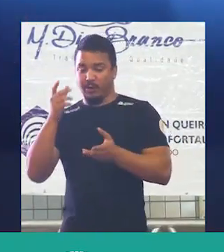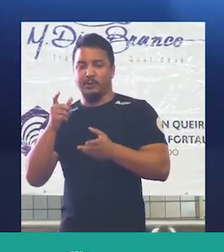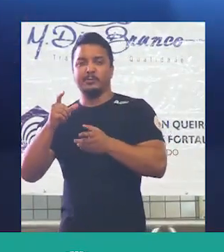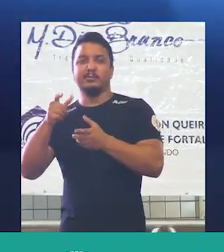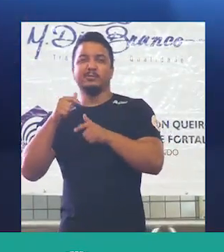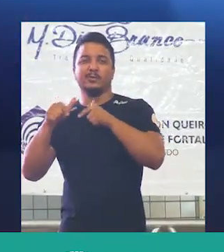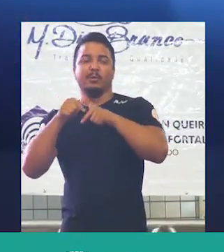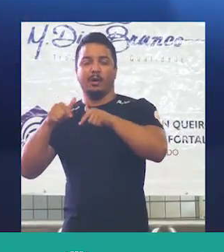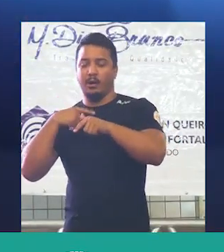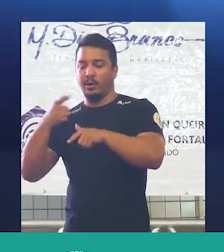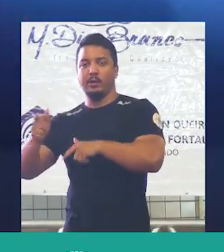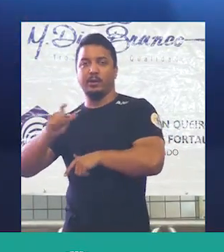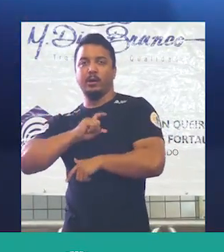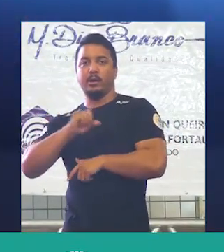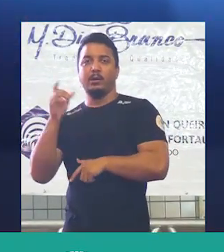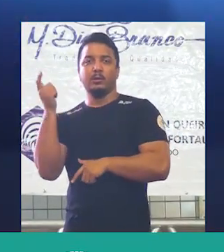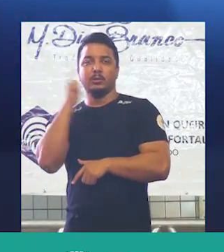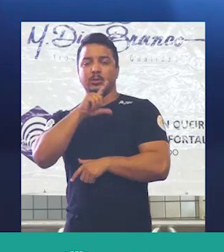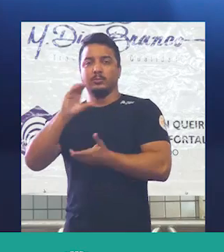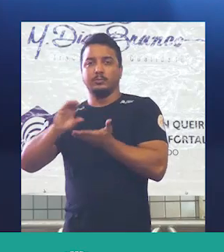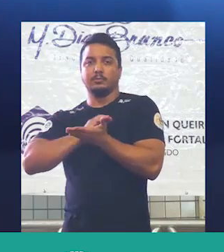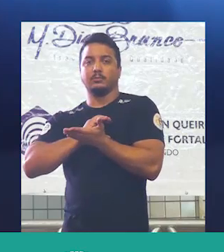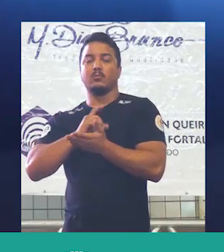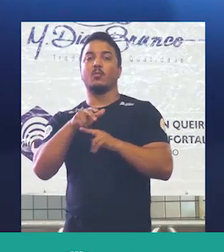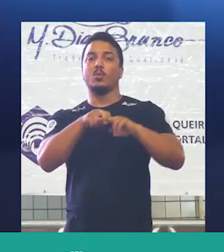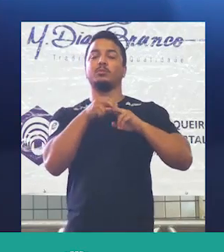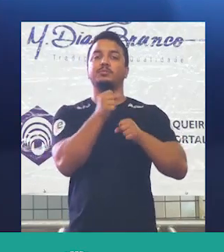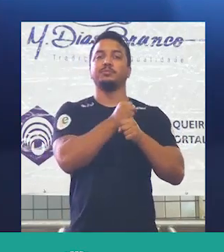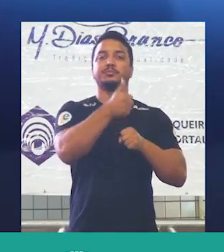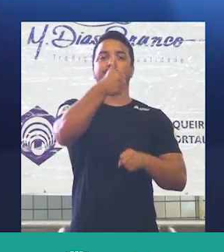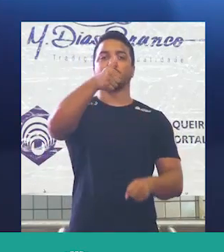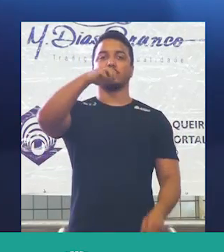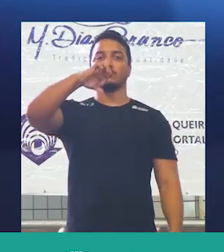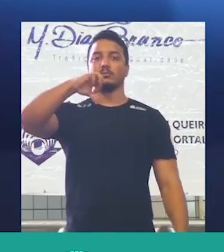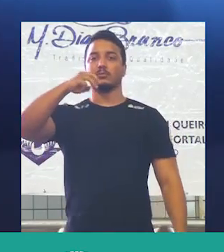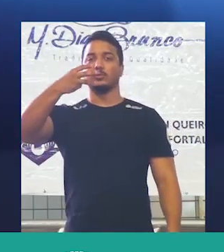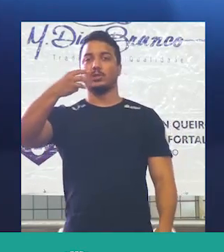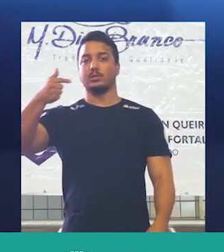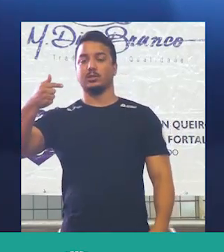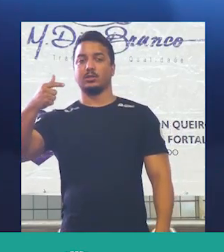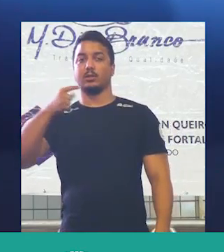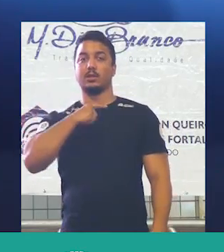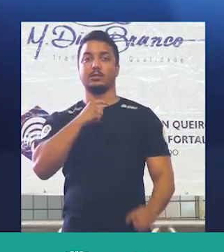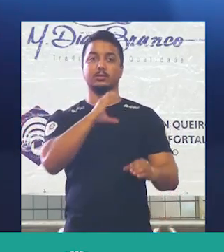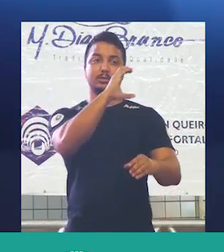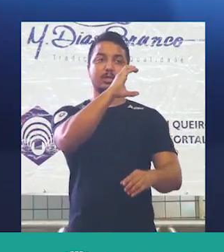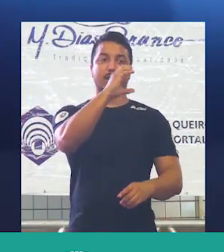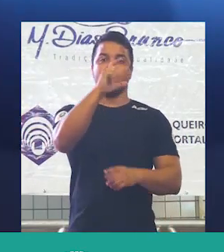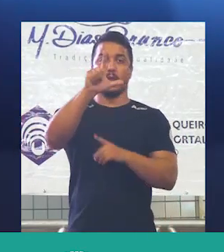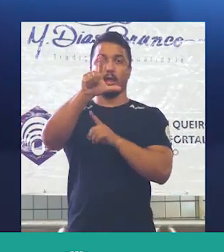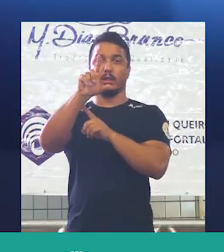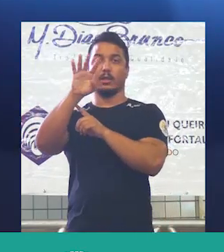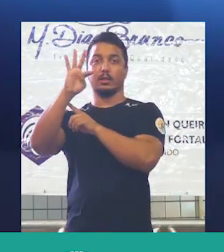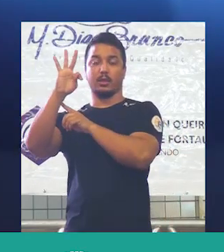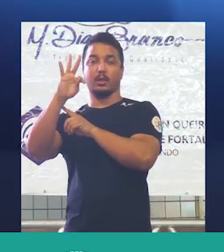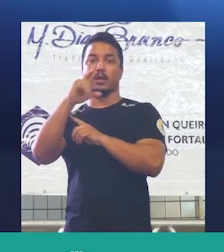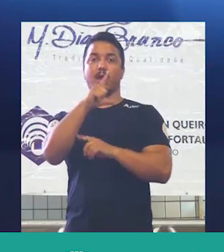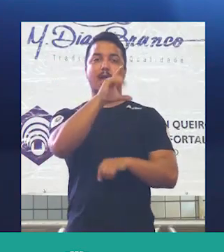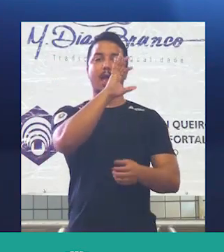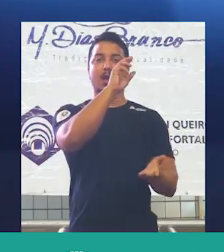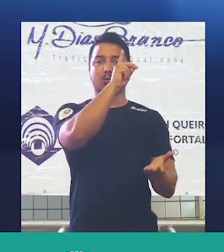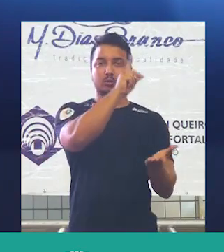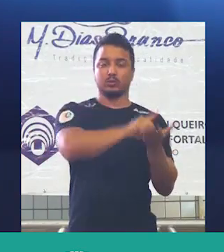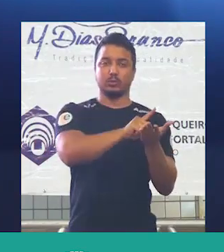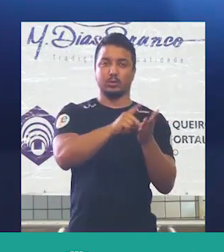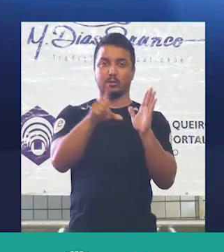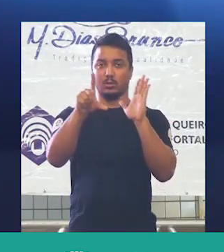ter. Por isso que em 1937, nós tivemos a CLT, a consolidação